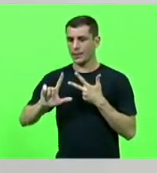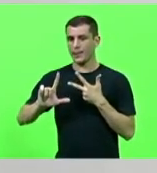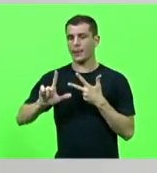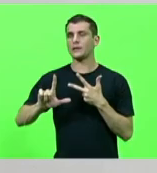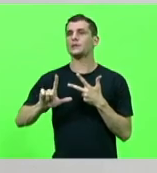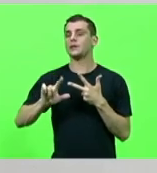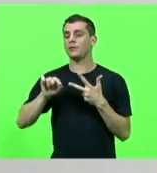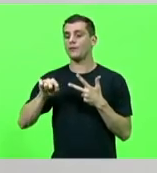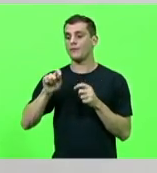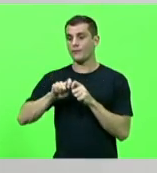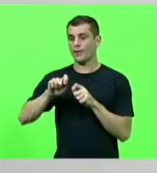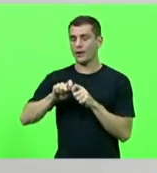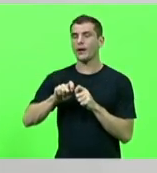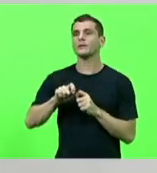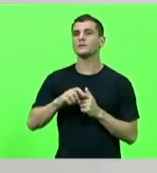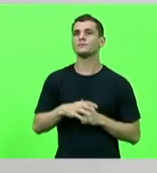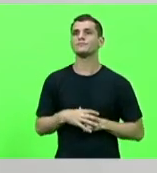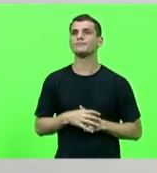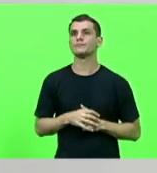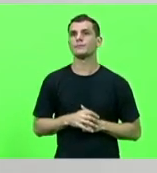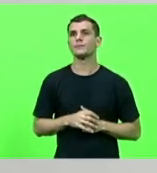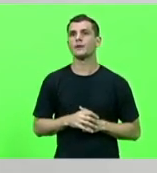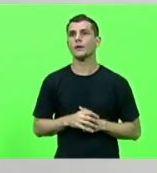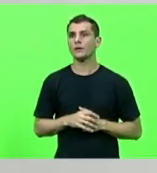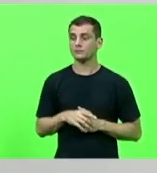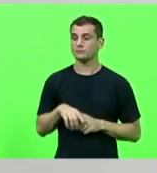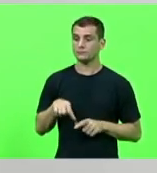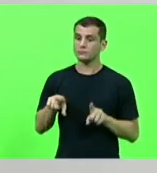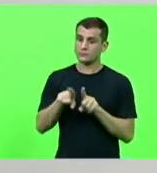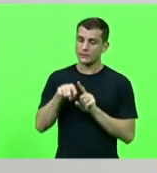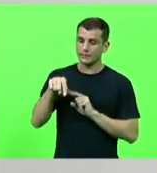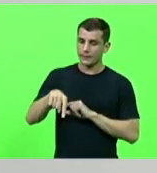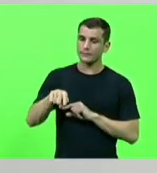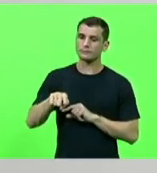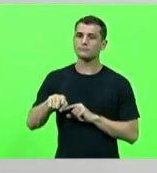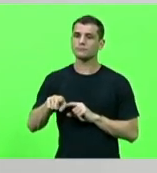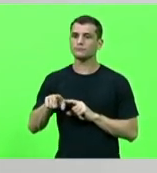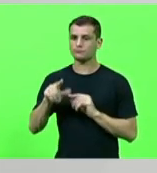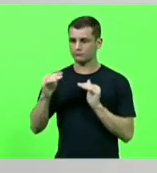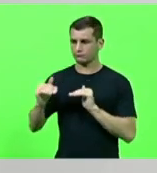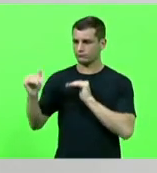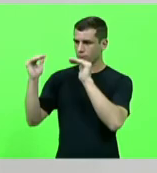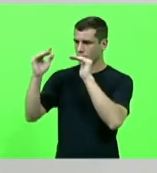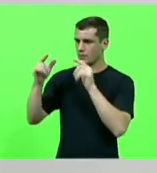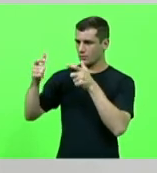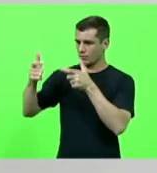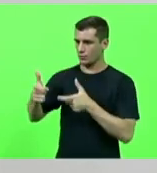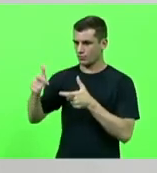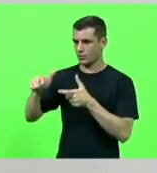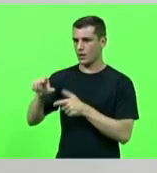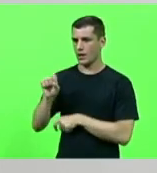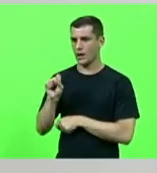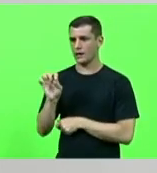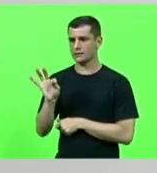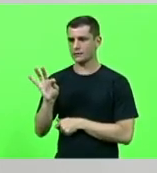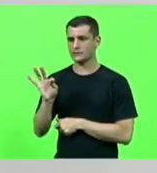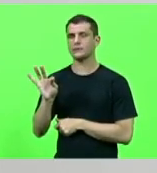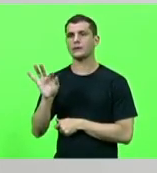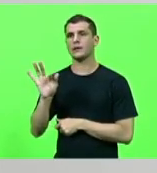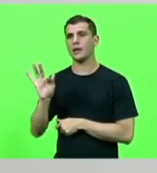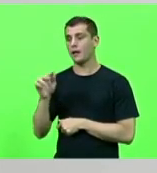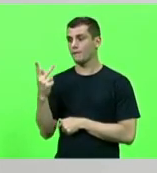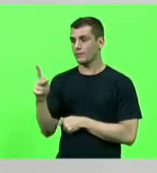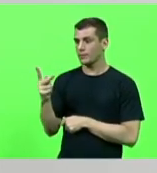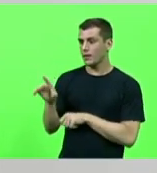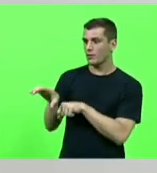se a casa, o Supremo Tribunal Federal, for exatamente cumprir o que é o papel dele constitucional de ser o